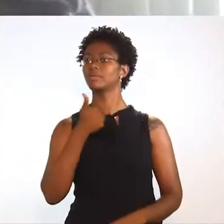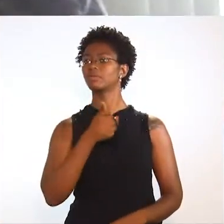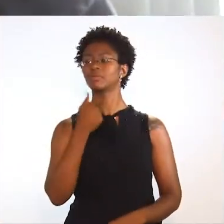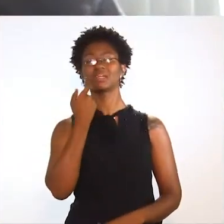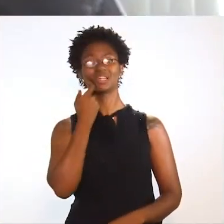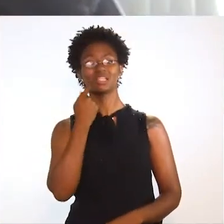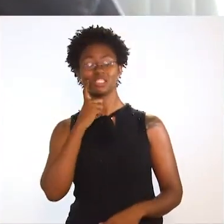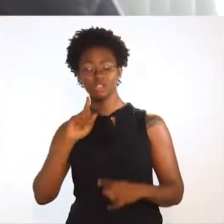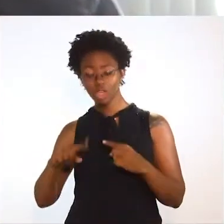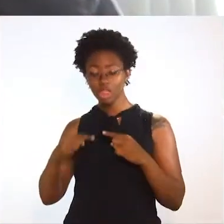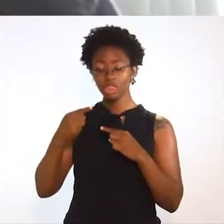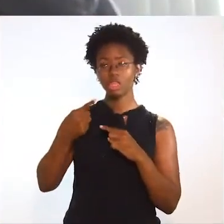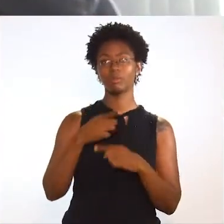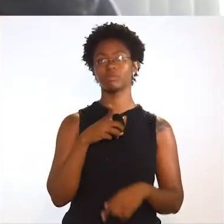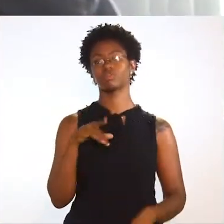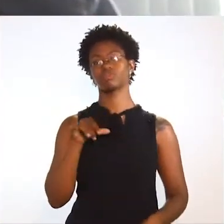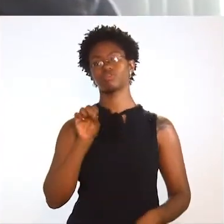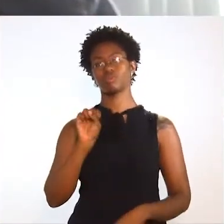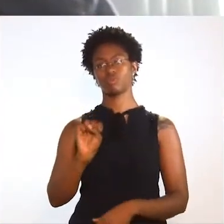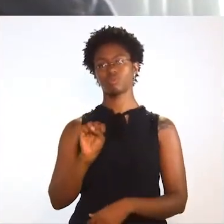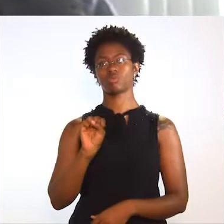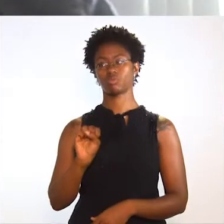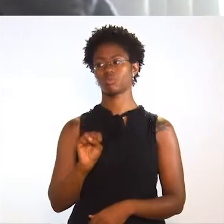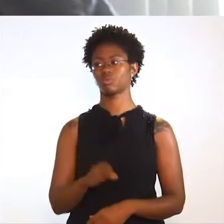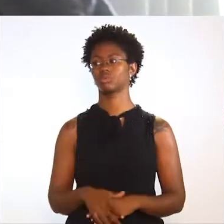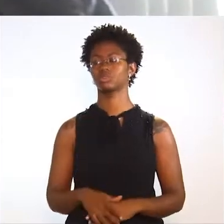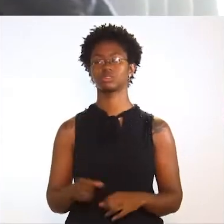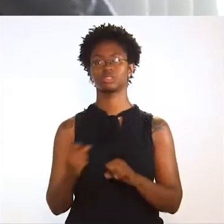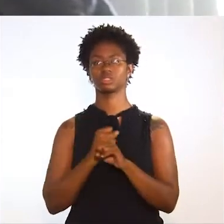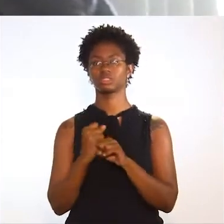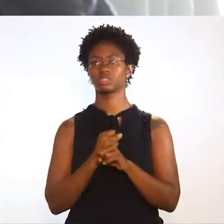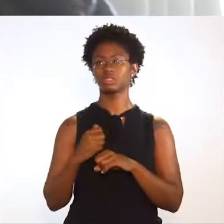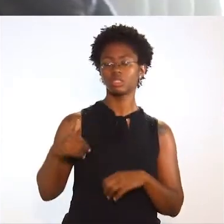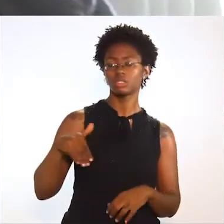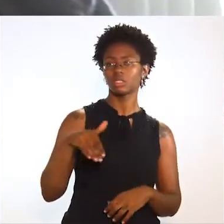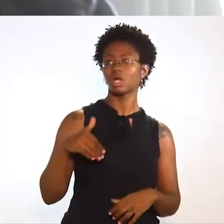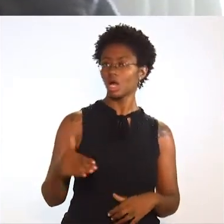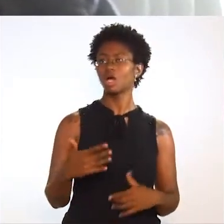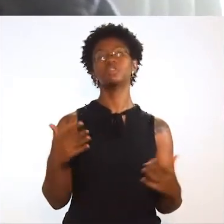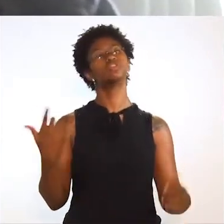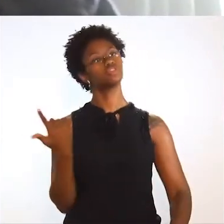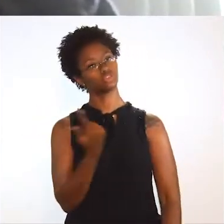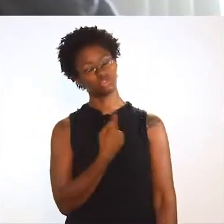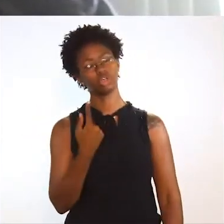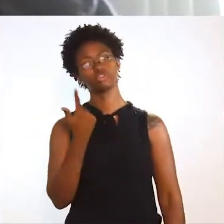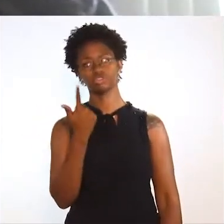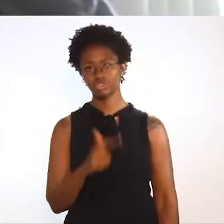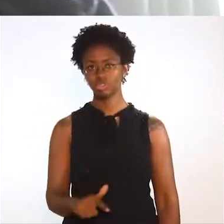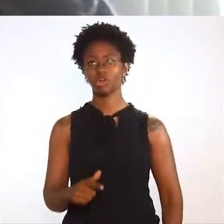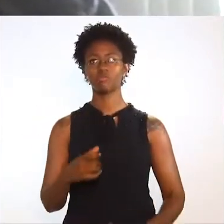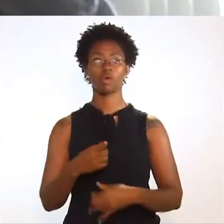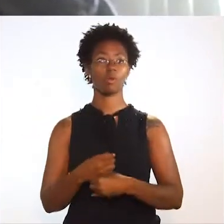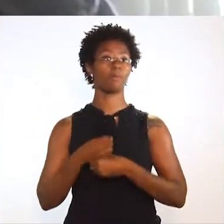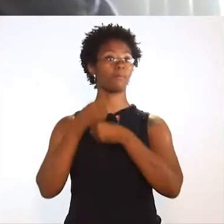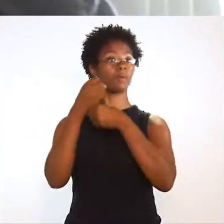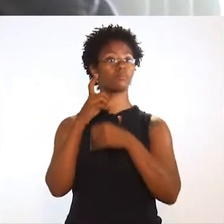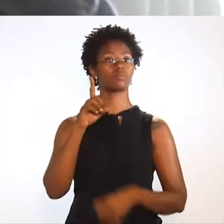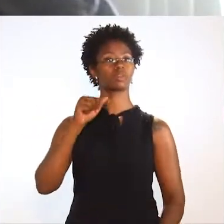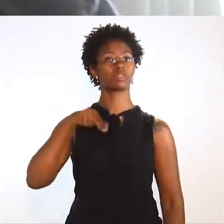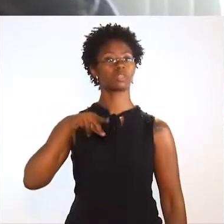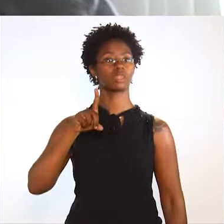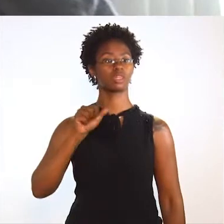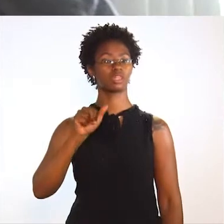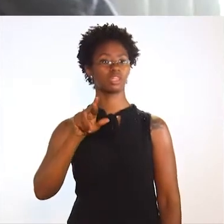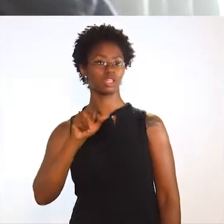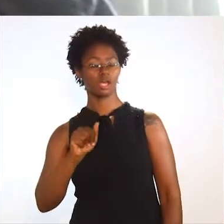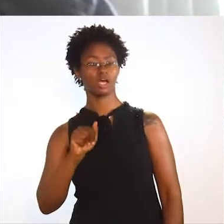sexta após o dia 8. E esse ano nós vamos estar novamente com o Prêmio Dandara,